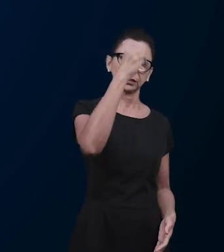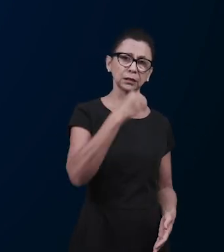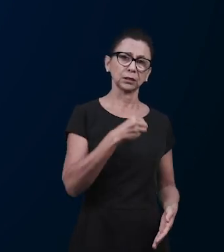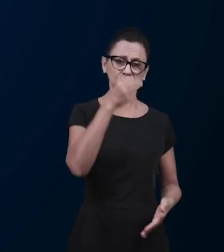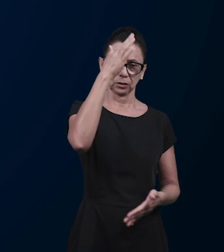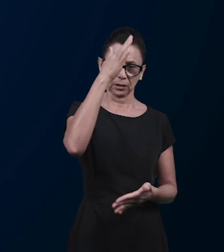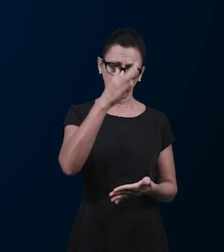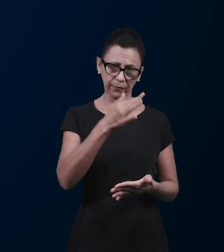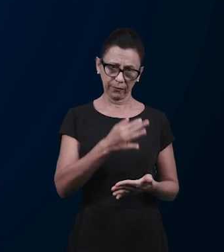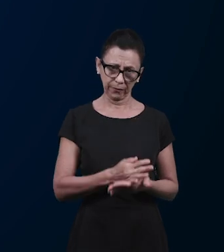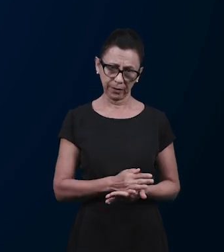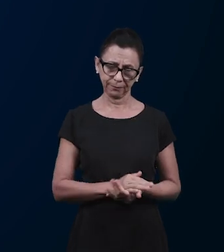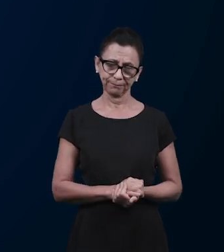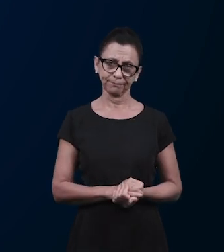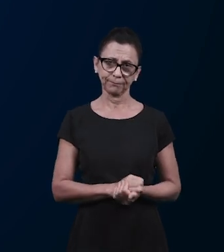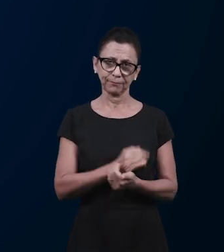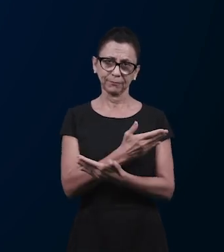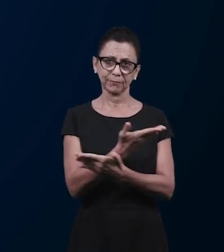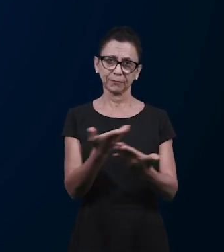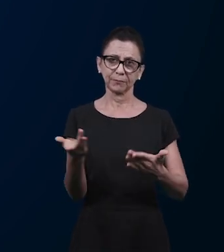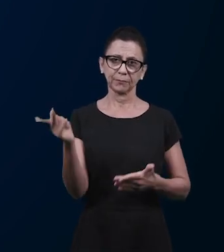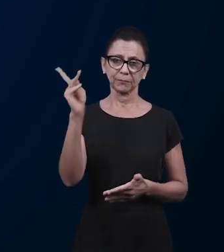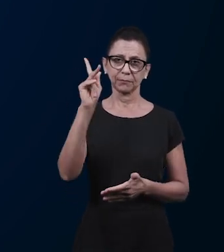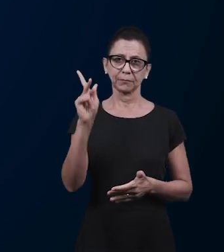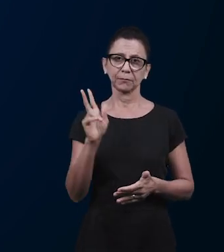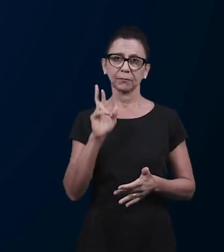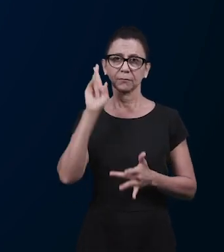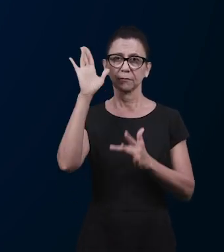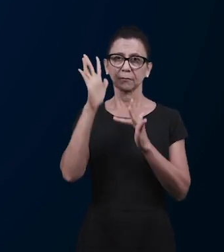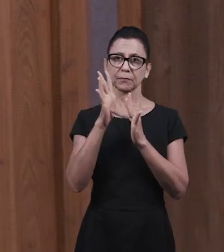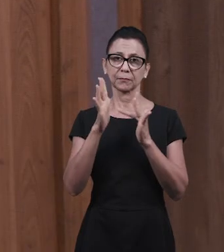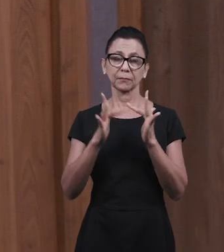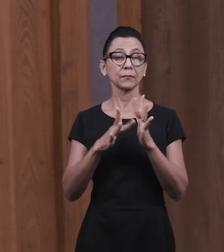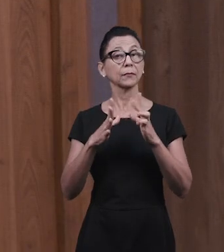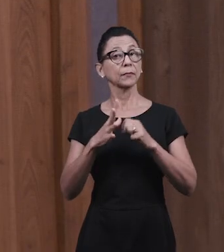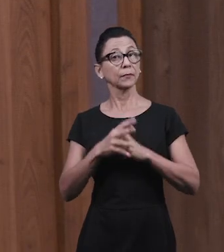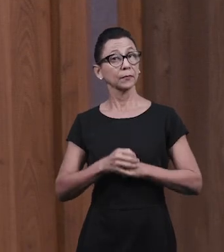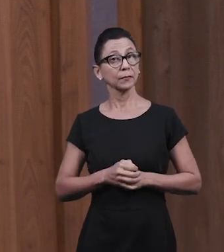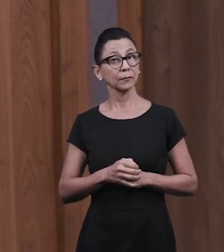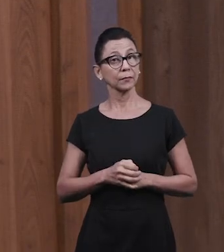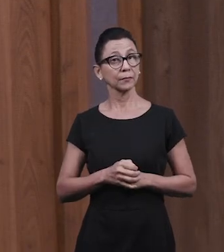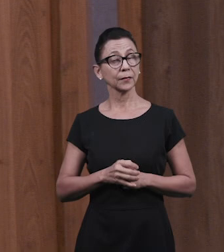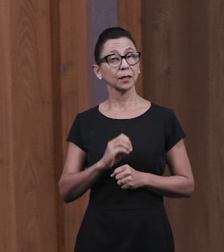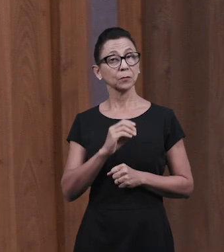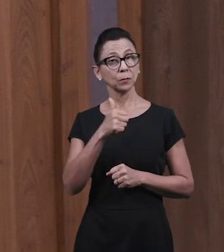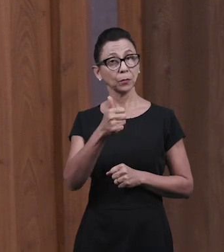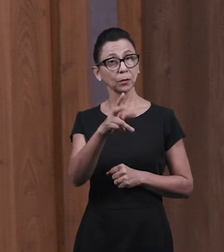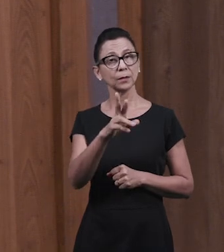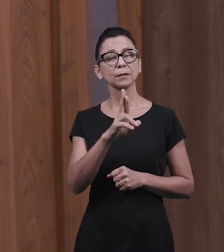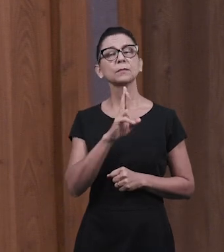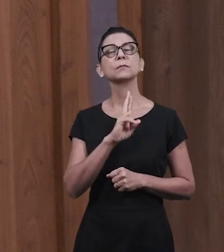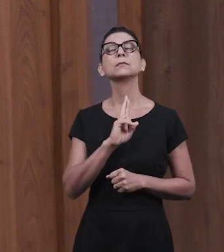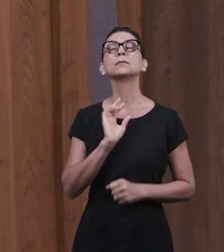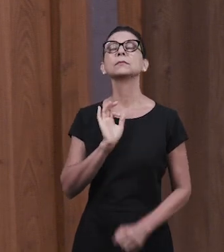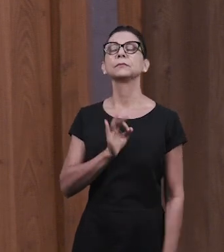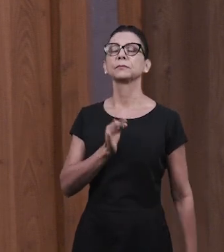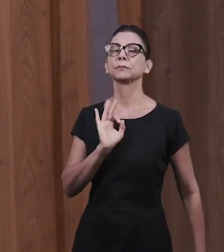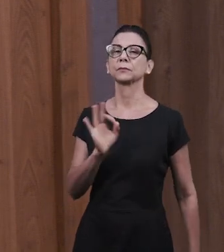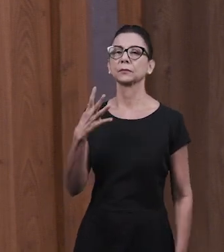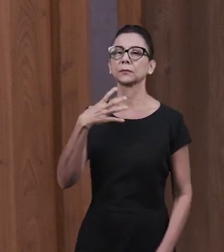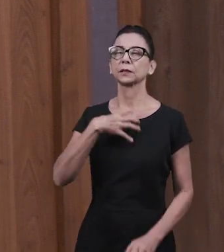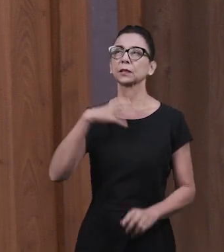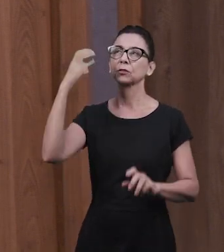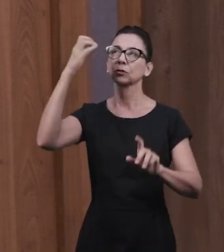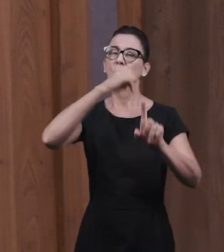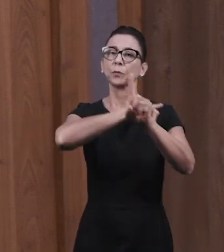na fé. A todos a paz do Senhor Jesus. Amém, meu irmão, muito bem colocado na sua resposta. Este é o